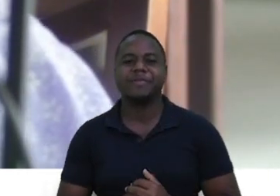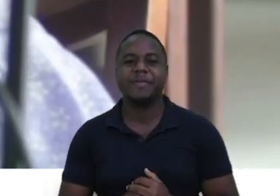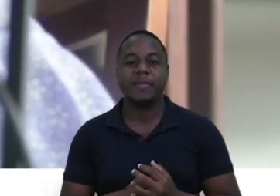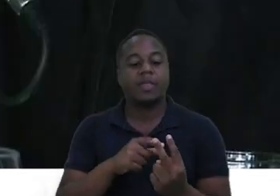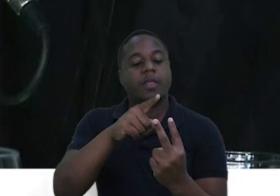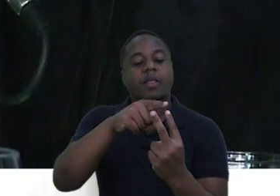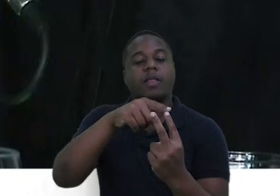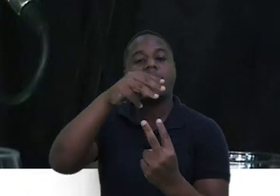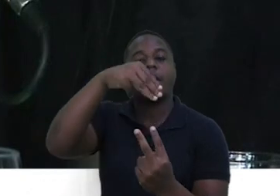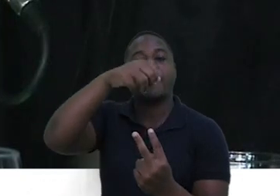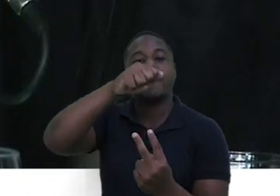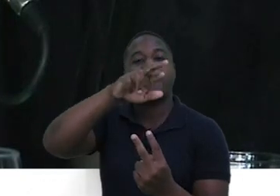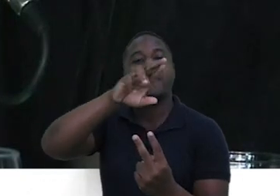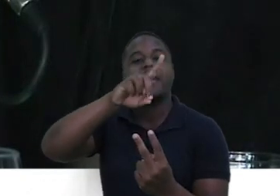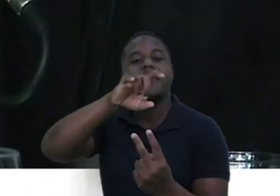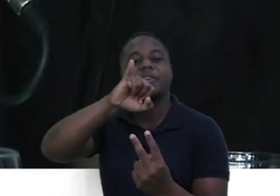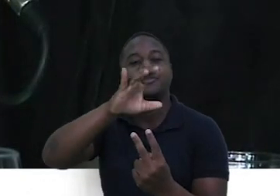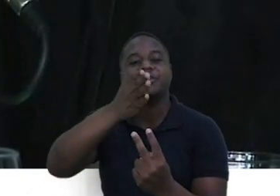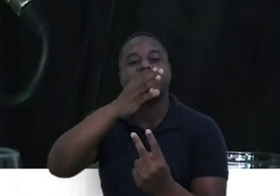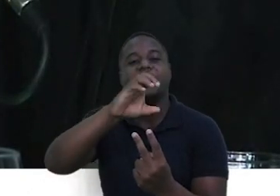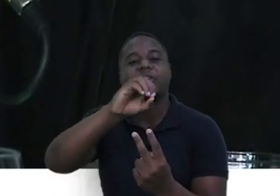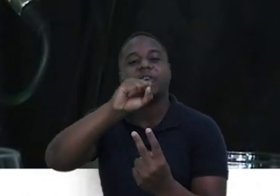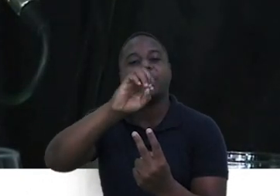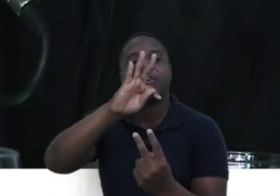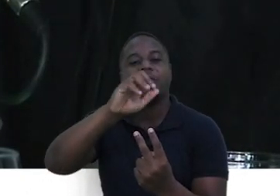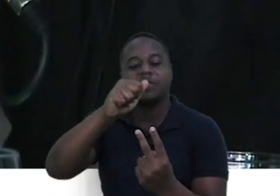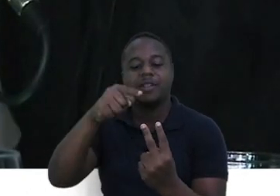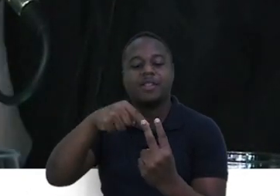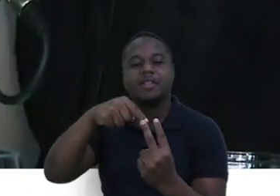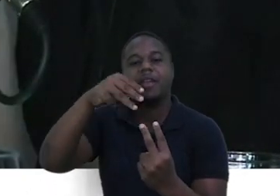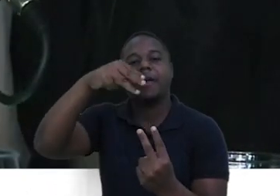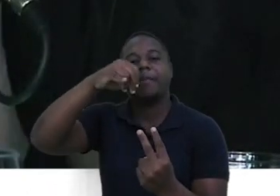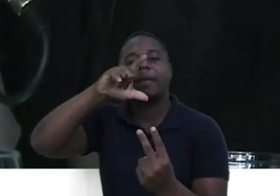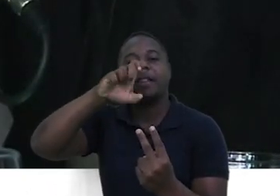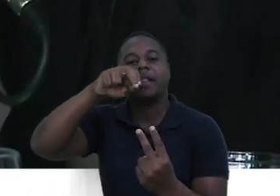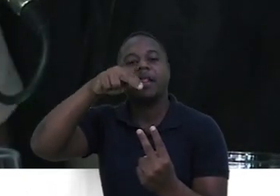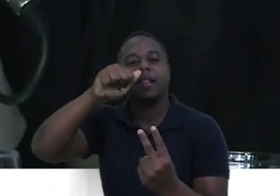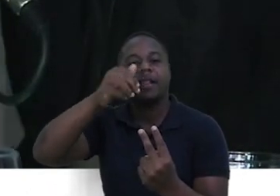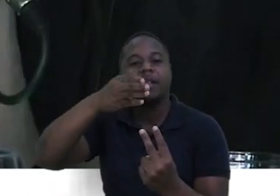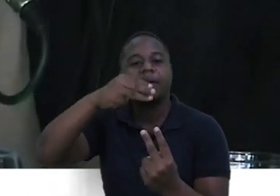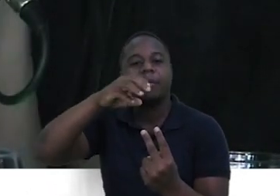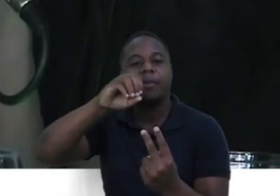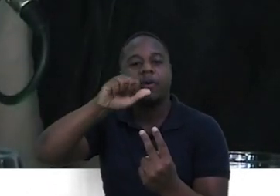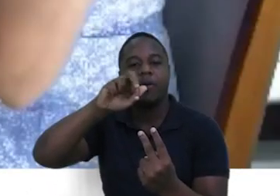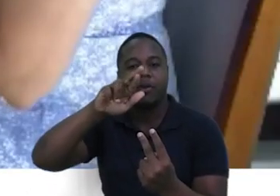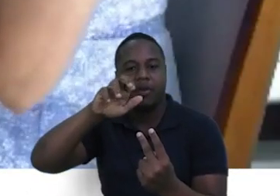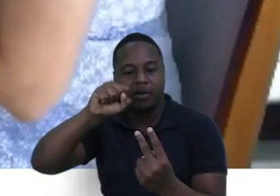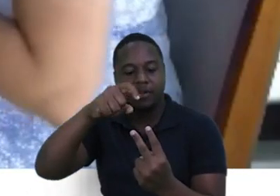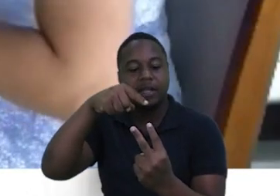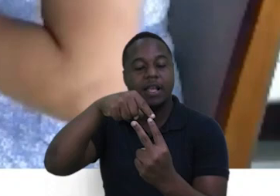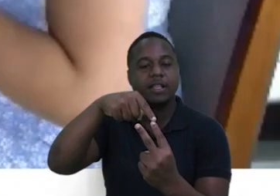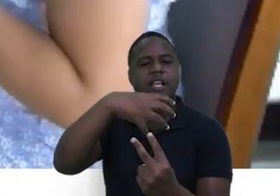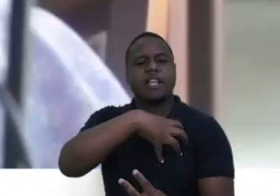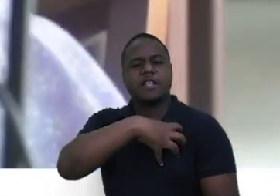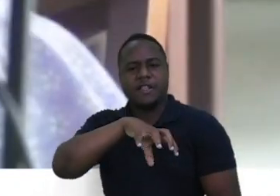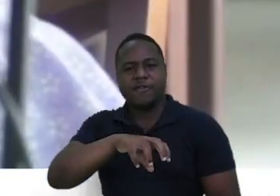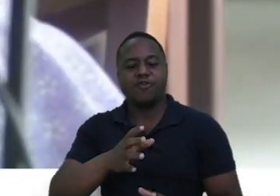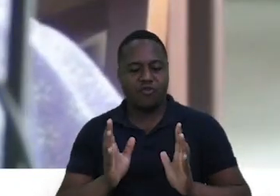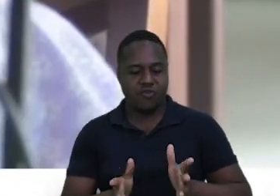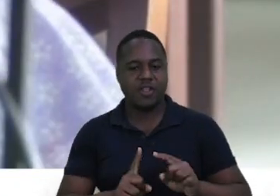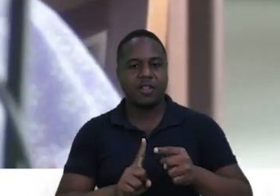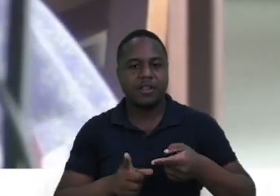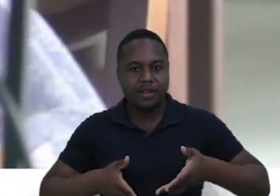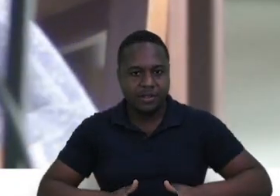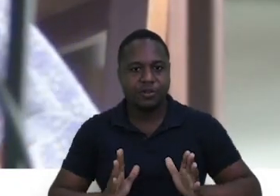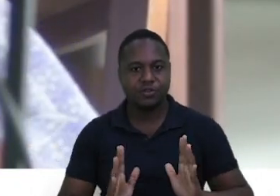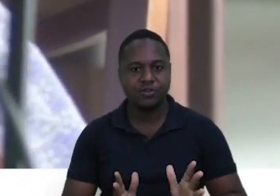Márdio Costa e com Milena Moraes. Márdio Costa, que é natural de Salvador, baiano retado e